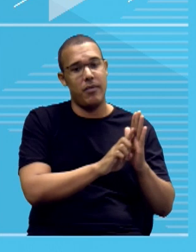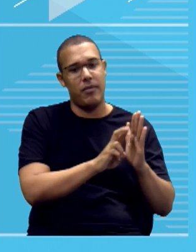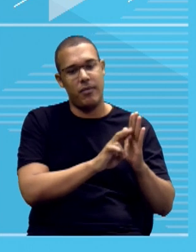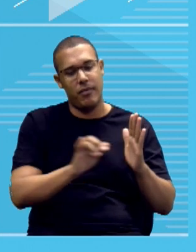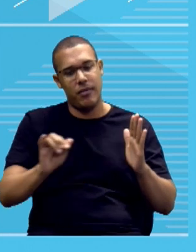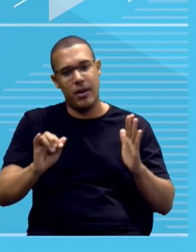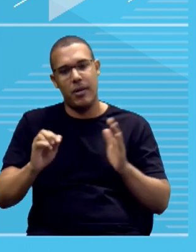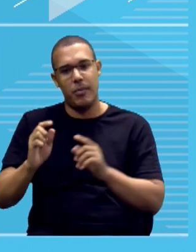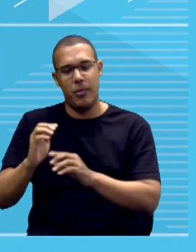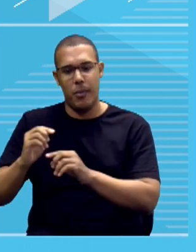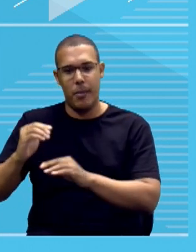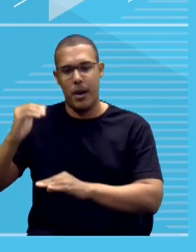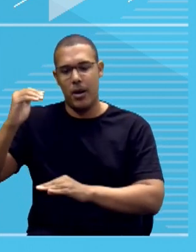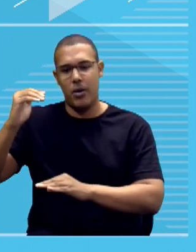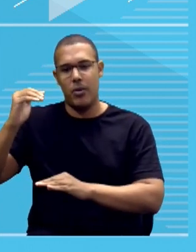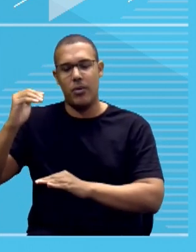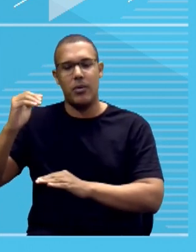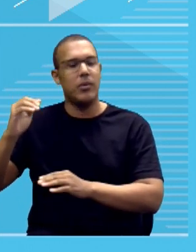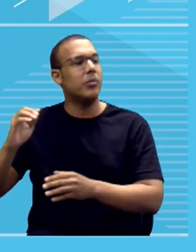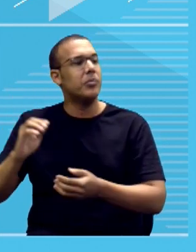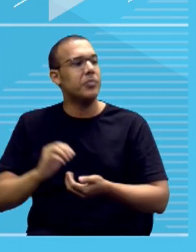potencial elétrico.